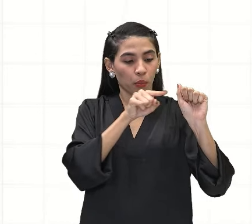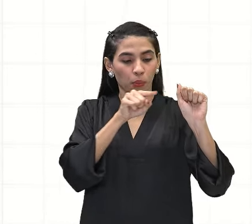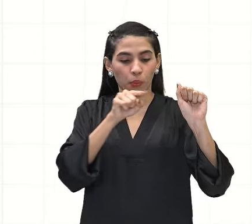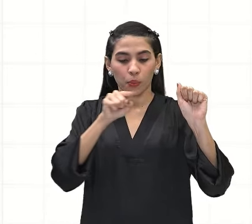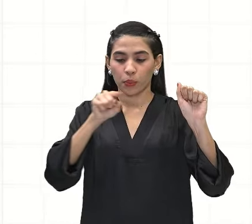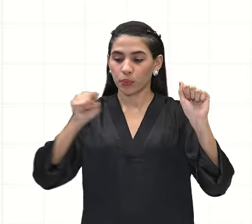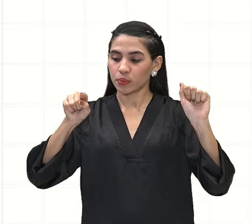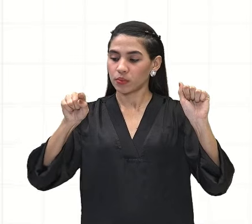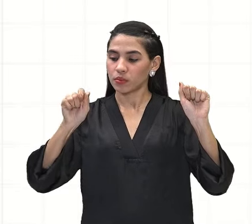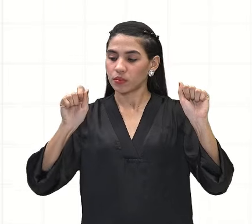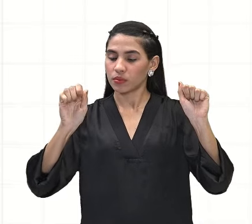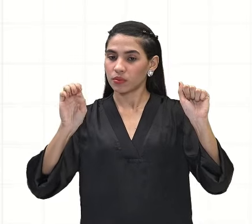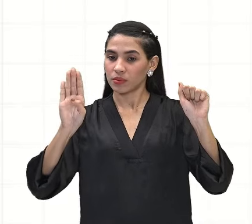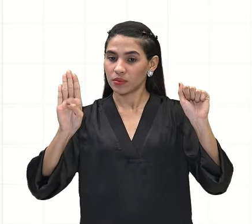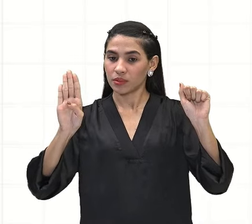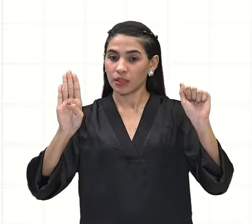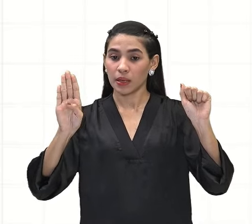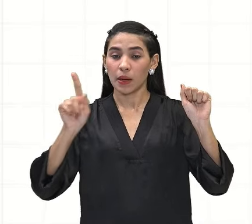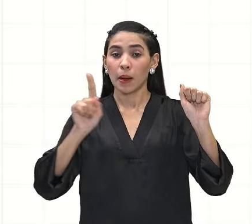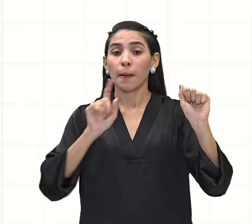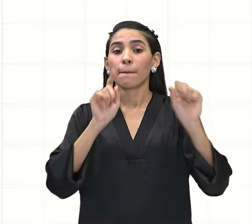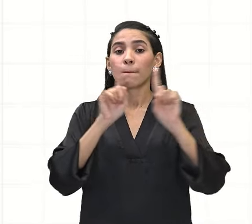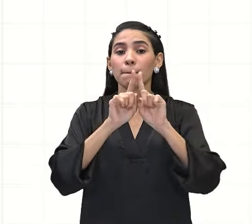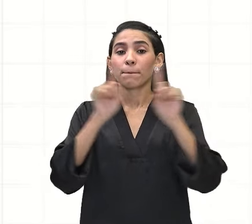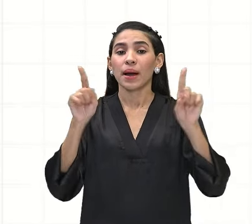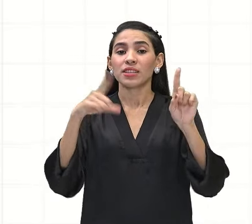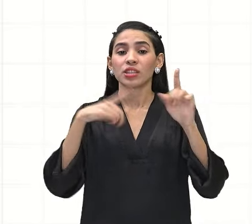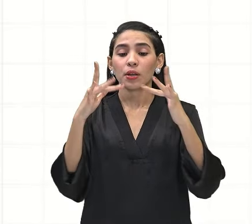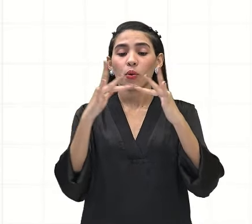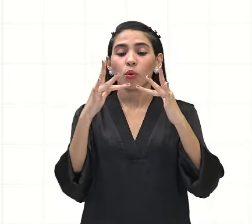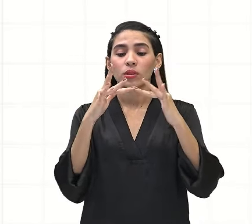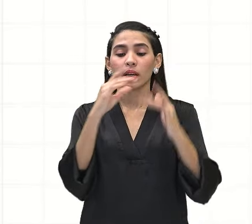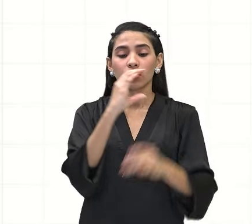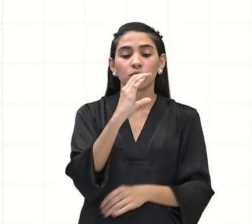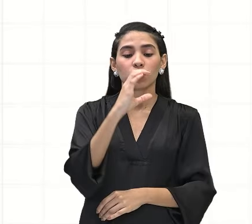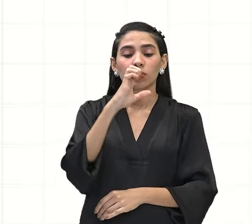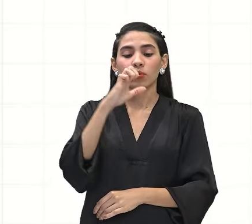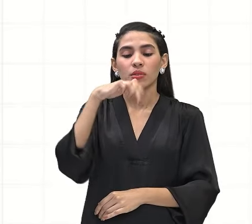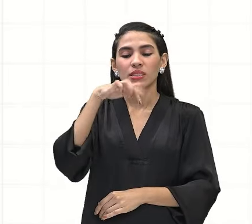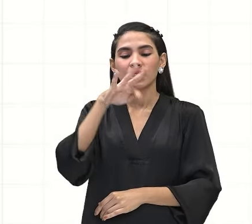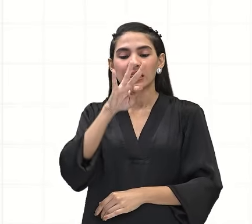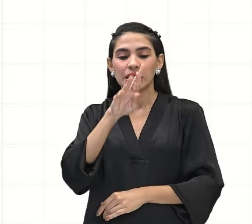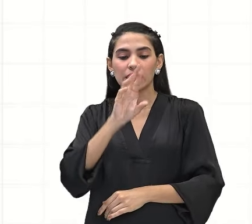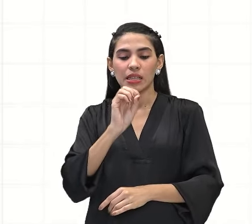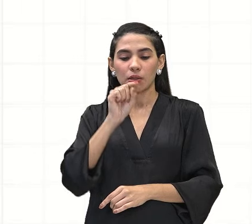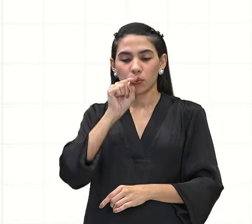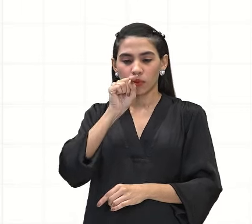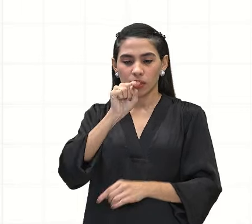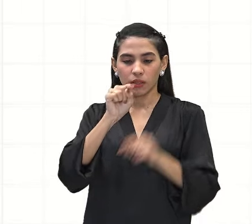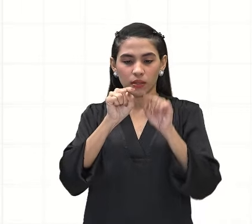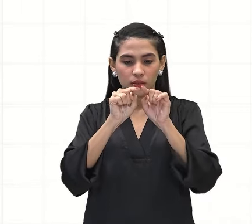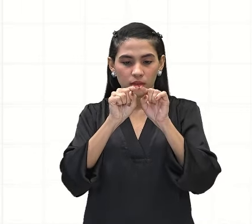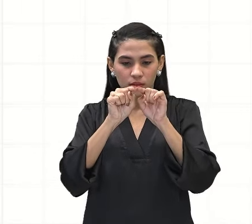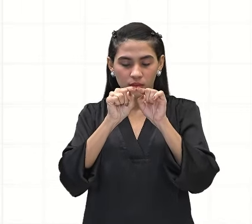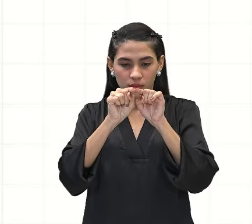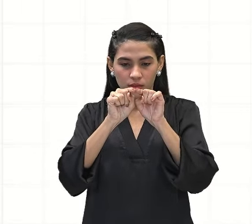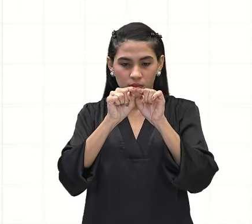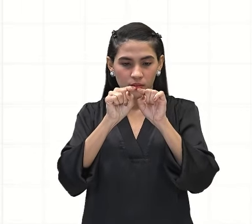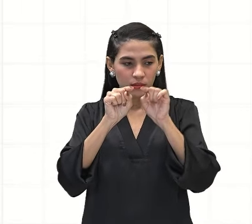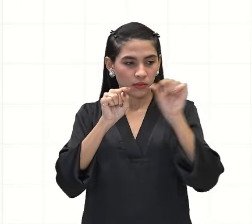passa pelo Centro automaticamente ele tem que passar